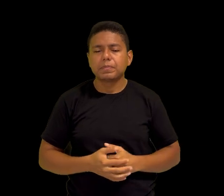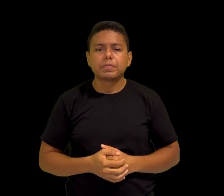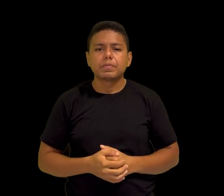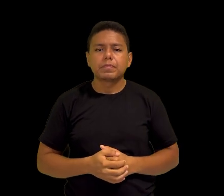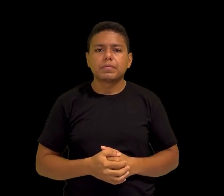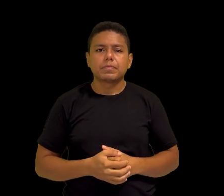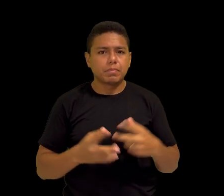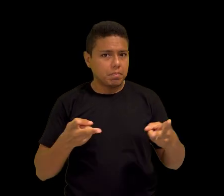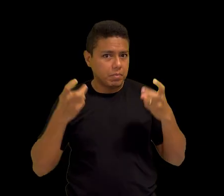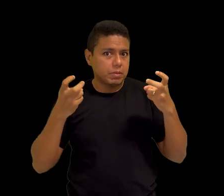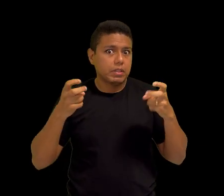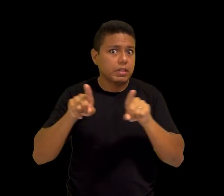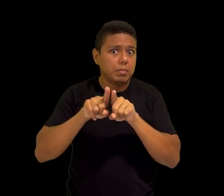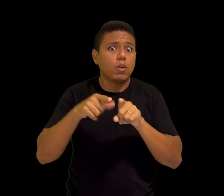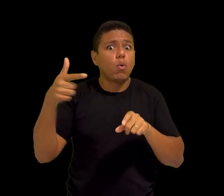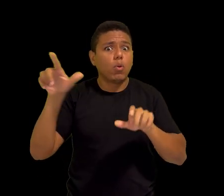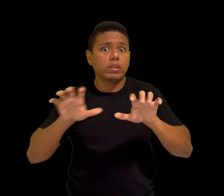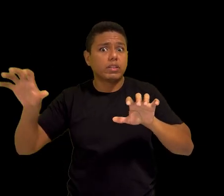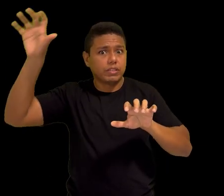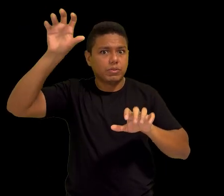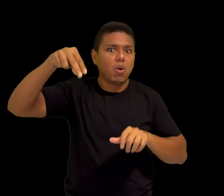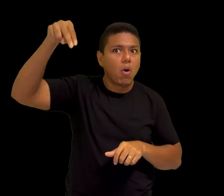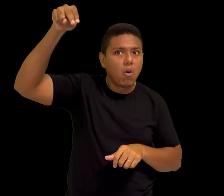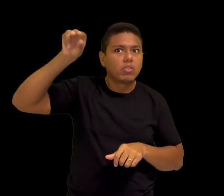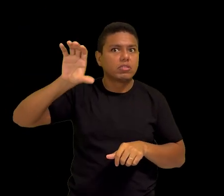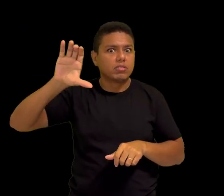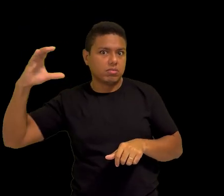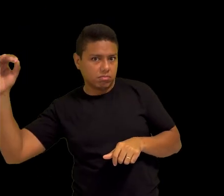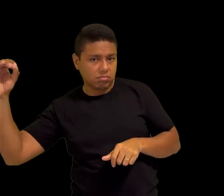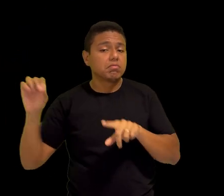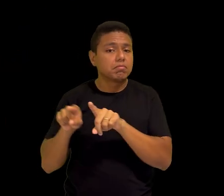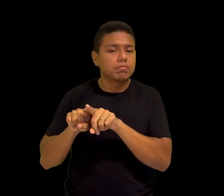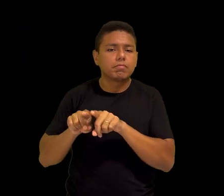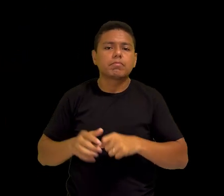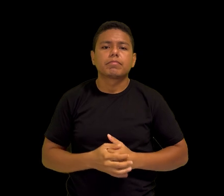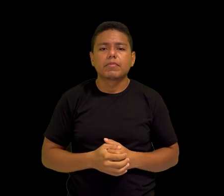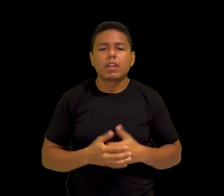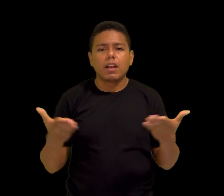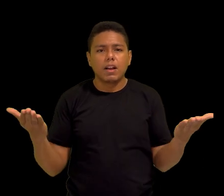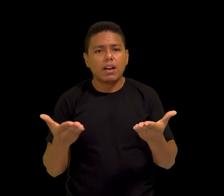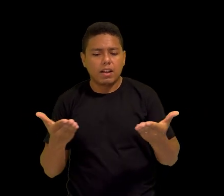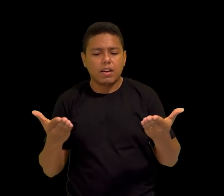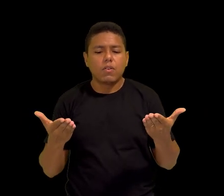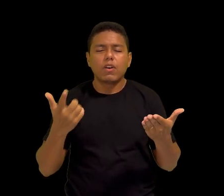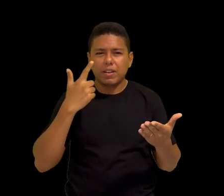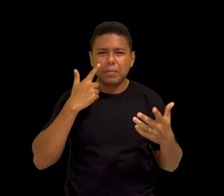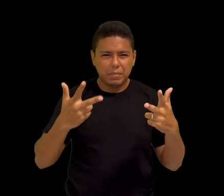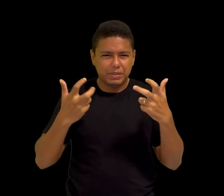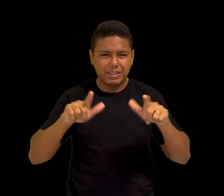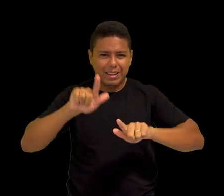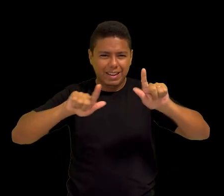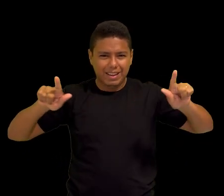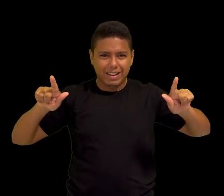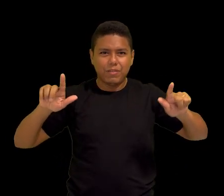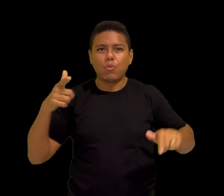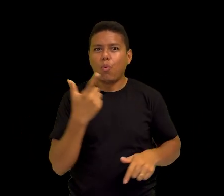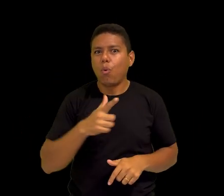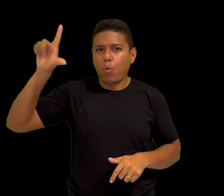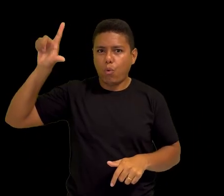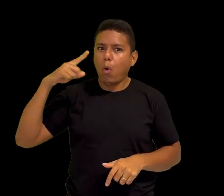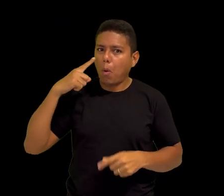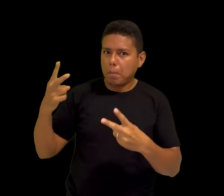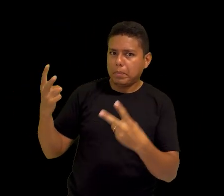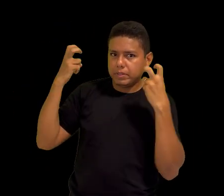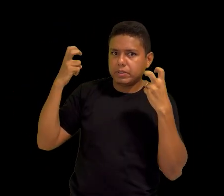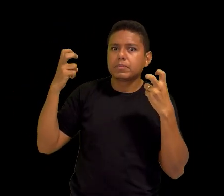no Norte, no Sul, no Centro-Oeste. Olhando também de novo por faixa etária agora nesse novo gráfico aqui, a gente observa, né,